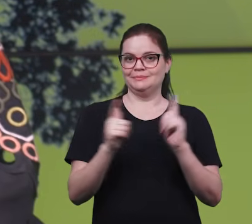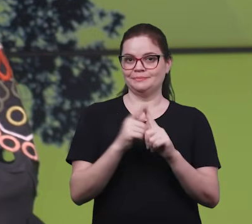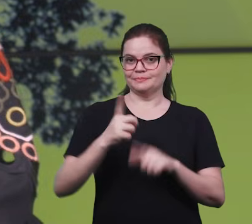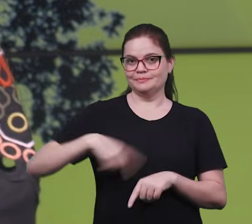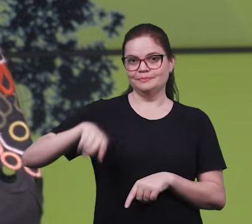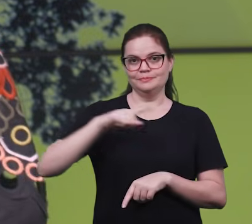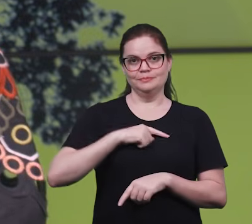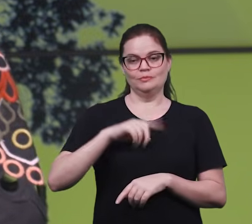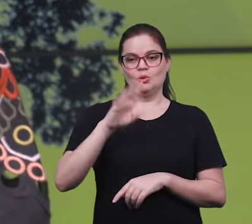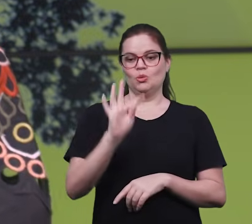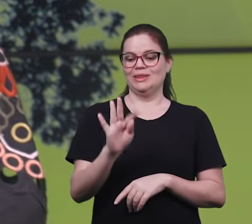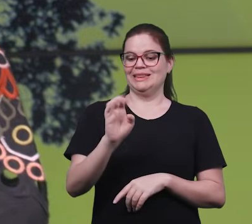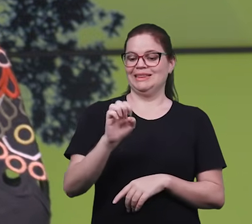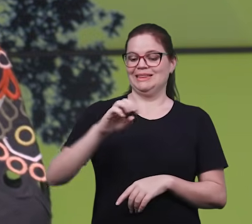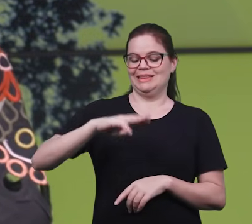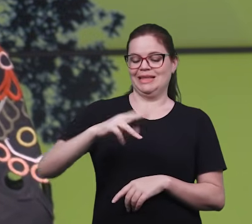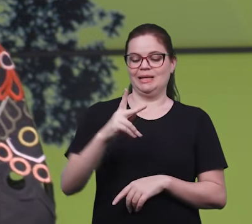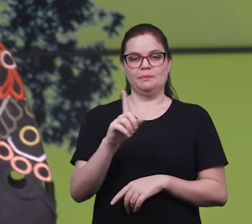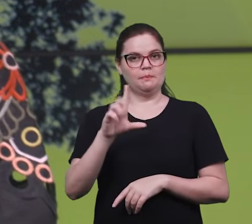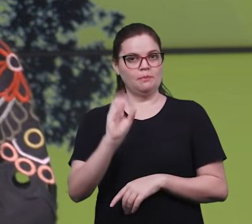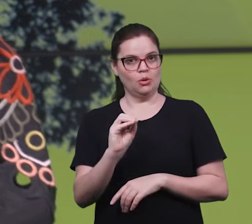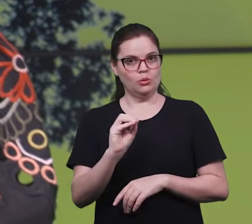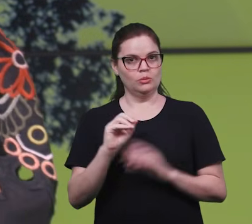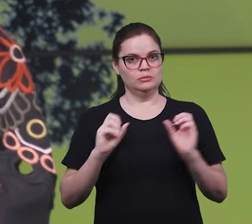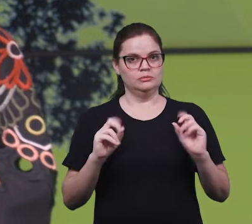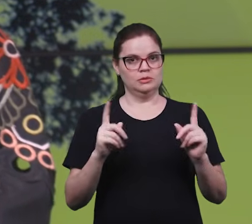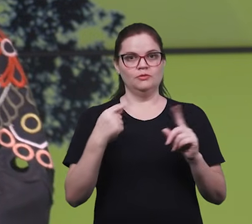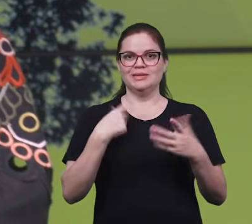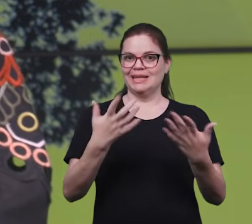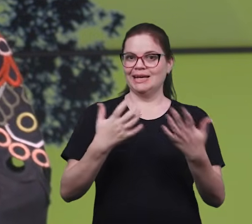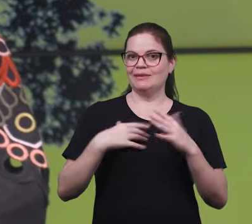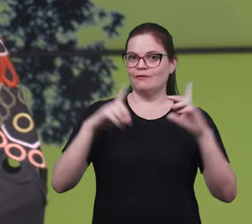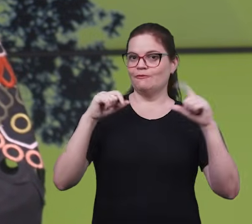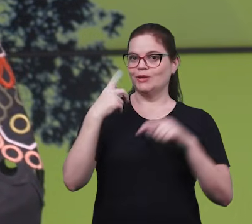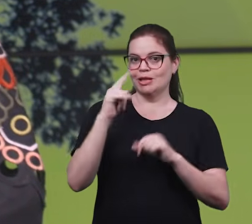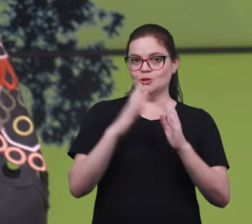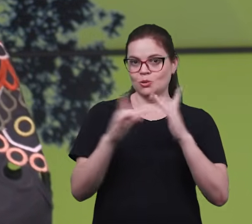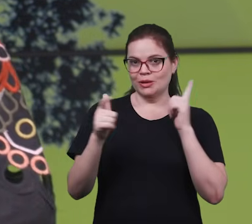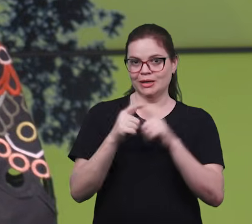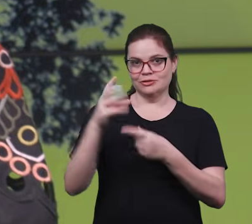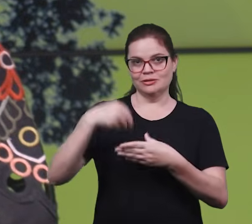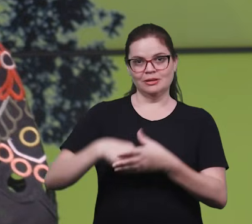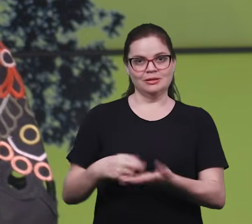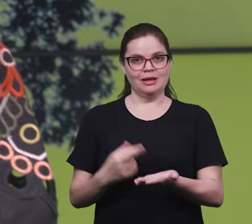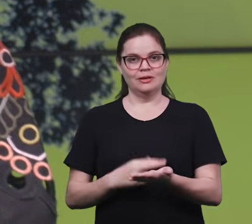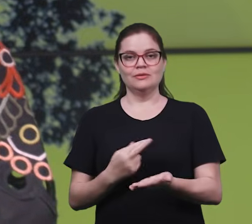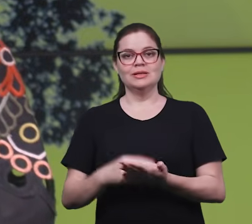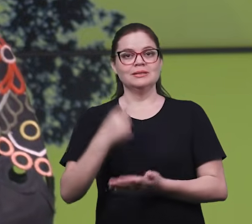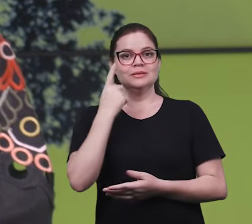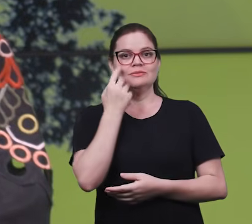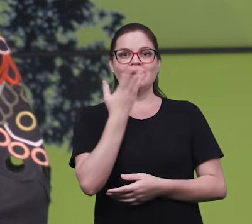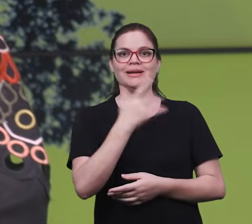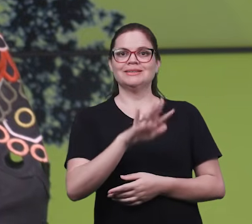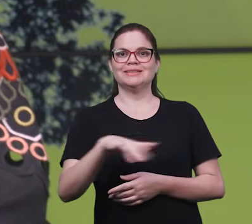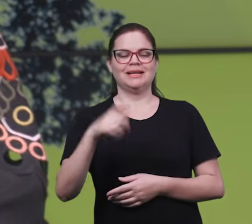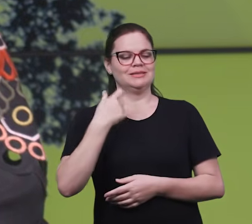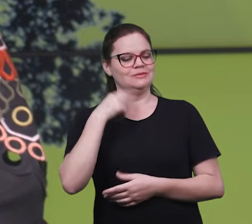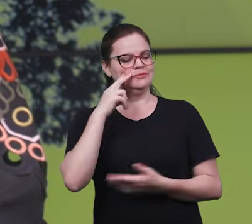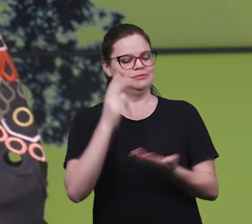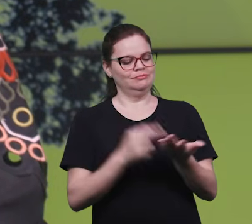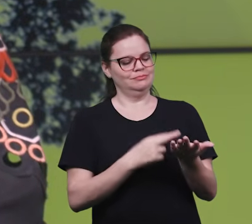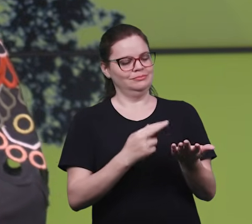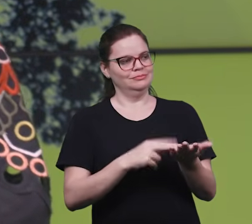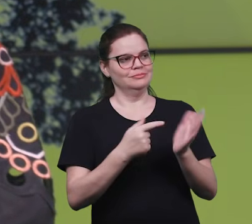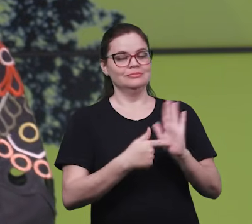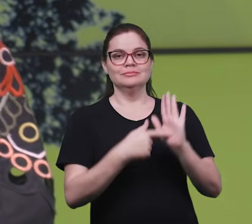desejo de ver a foto da sua igreja para as crianças, imagina, Bianca, a alegria dessas crianças, encaminhe por meio do Instagram,